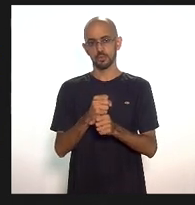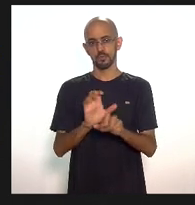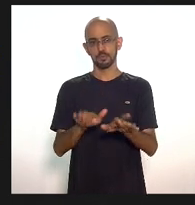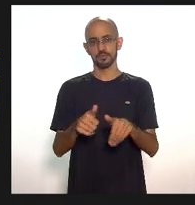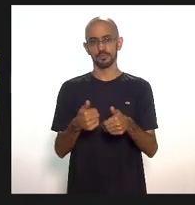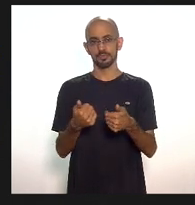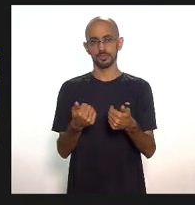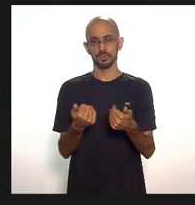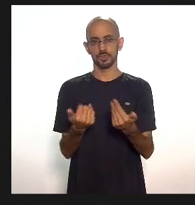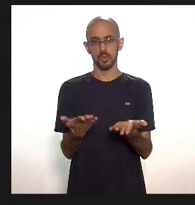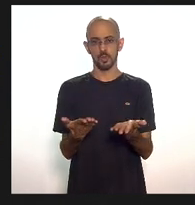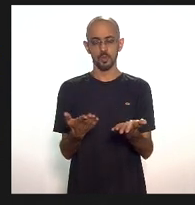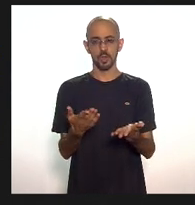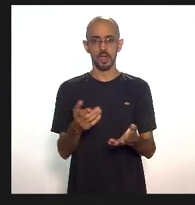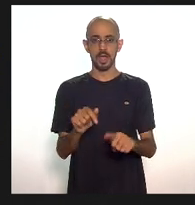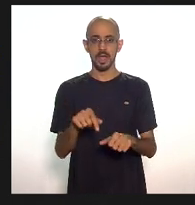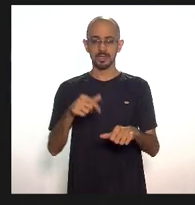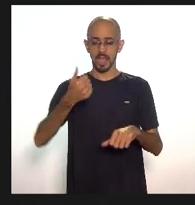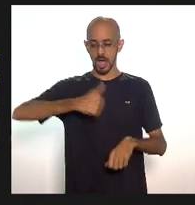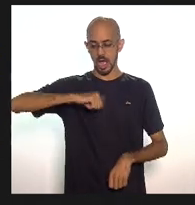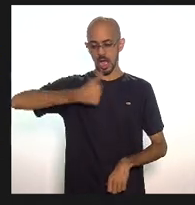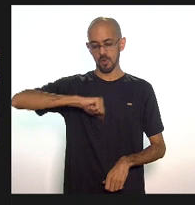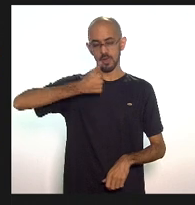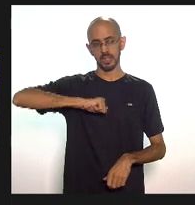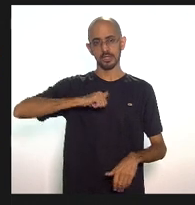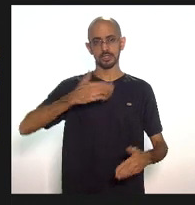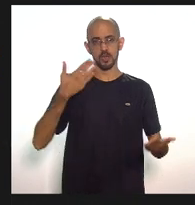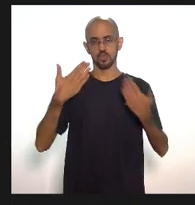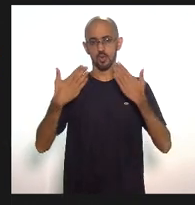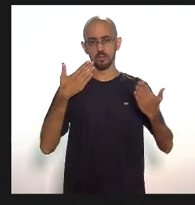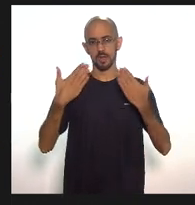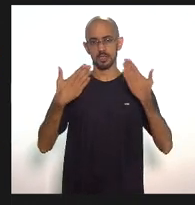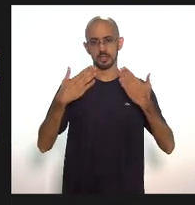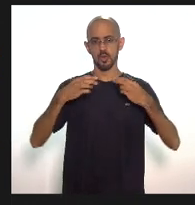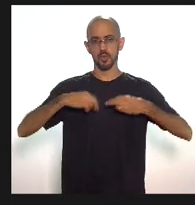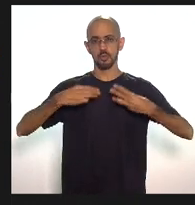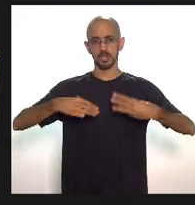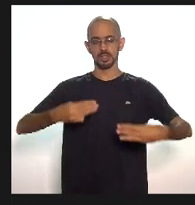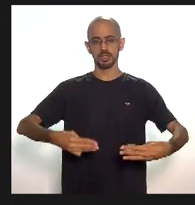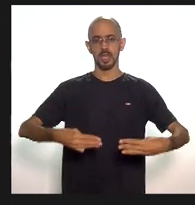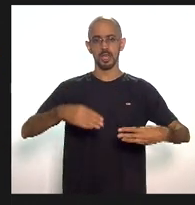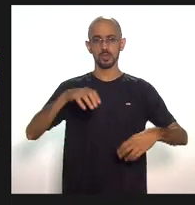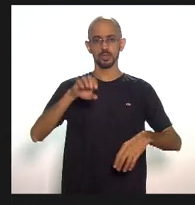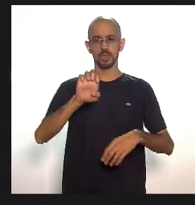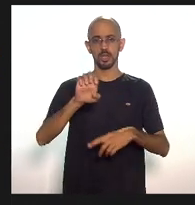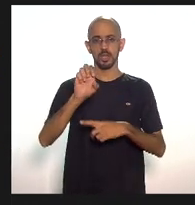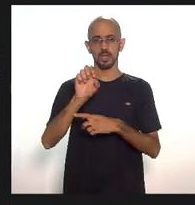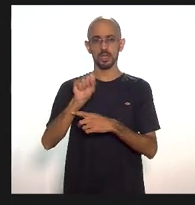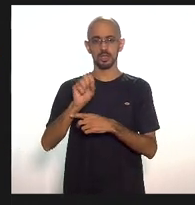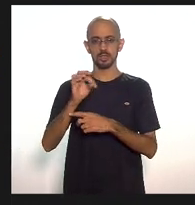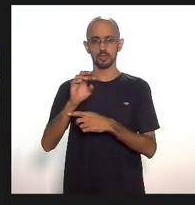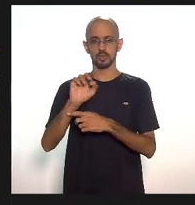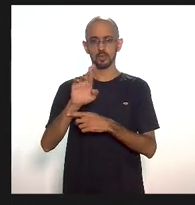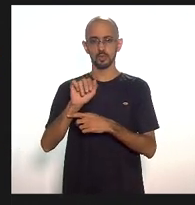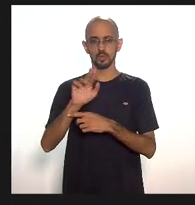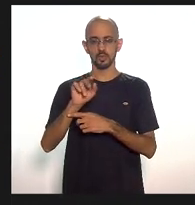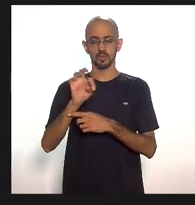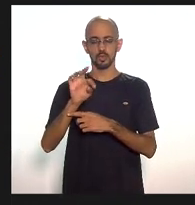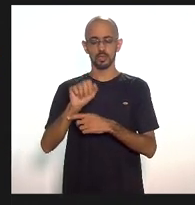E essa análise comparativa, o Ministério de Infraestrutura